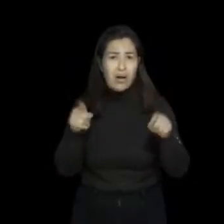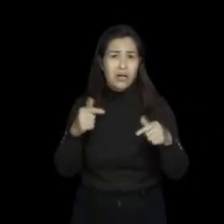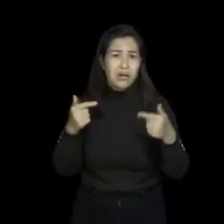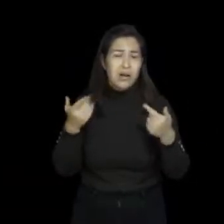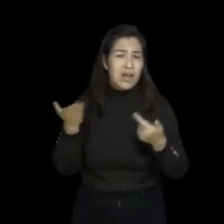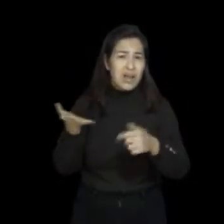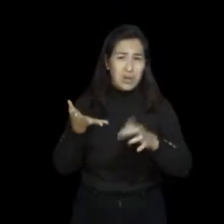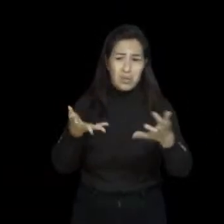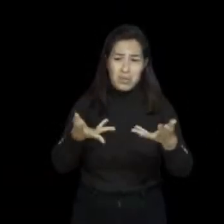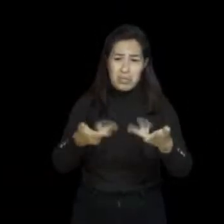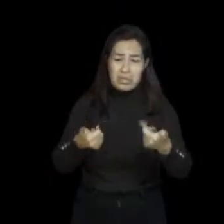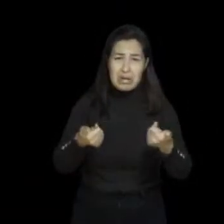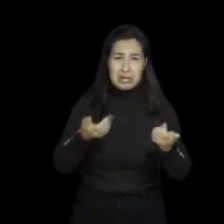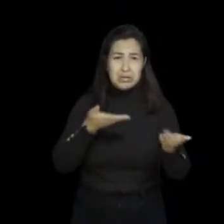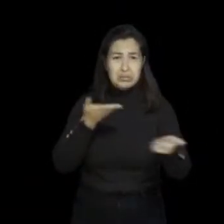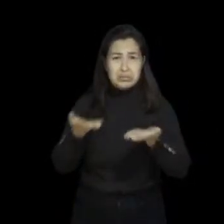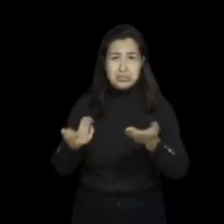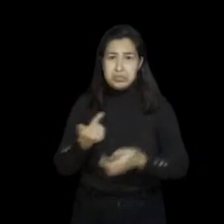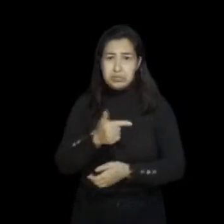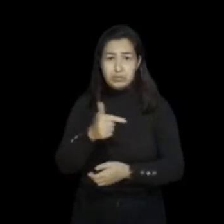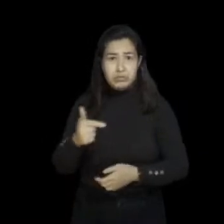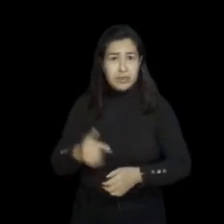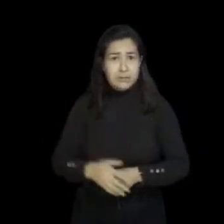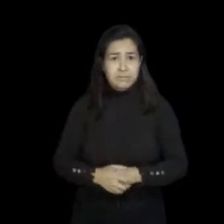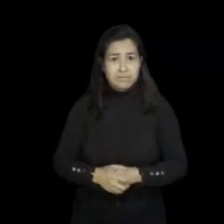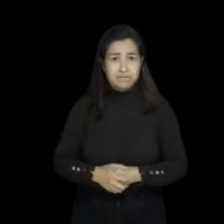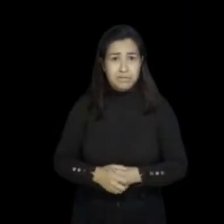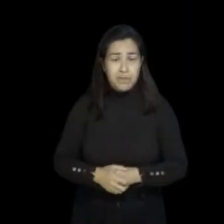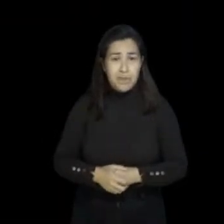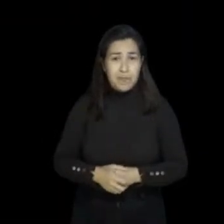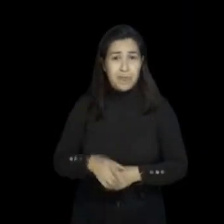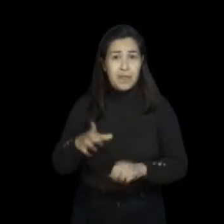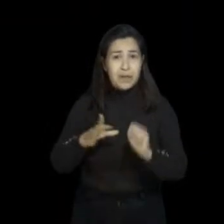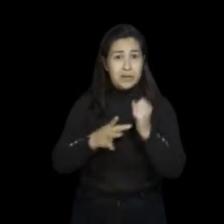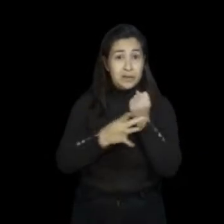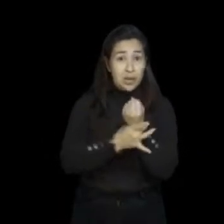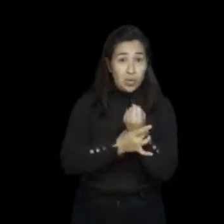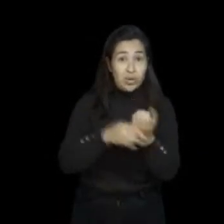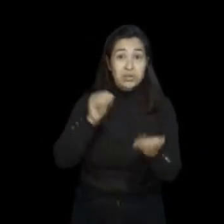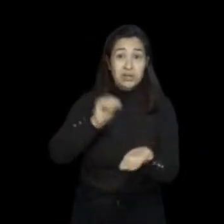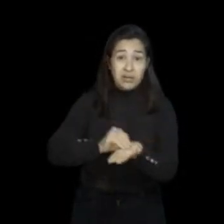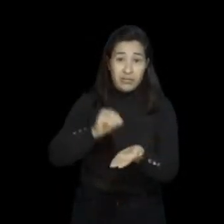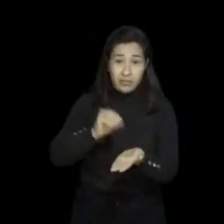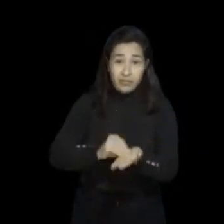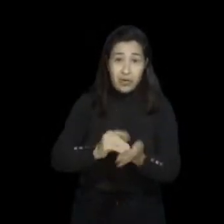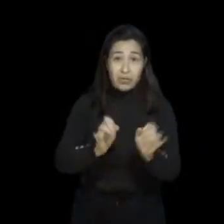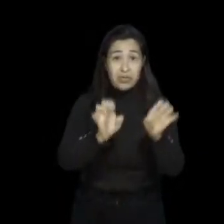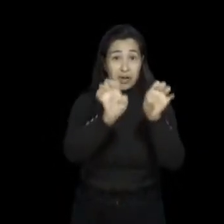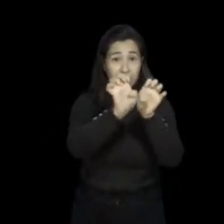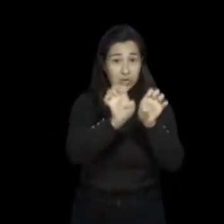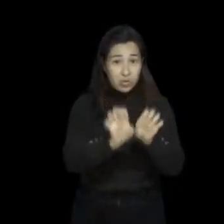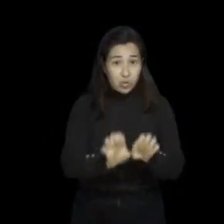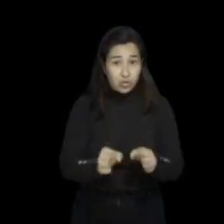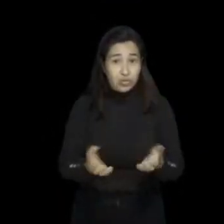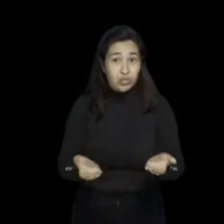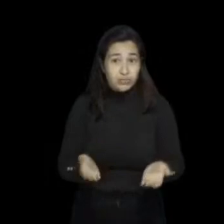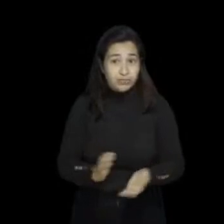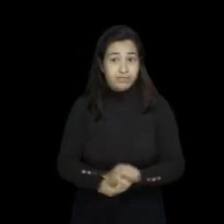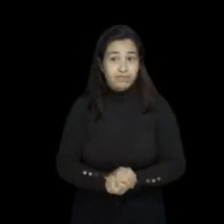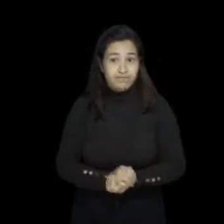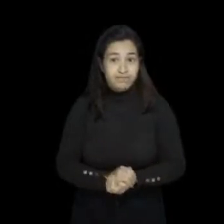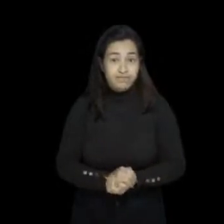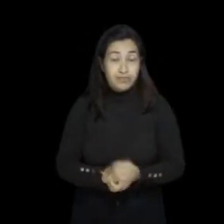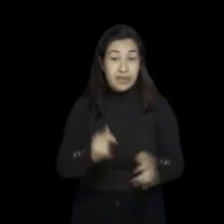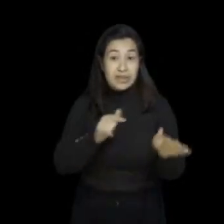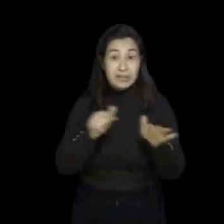do atendimento agora questionamento sobre a qualidade da segurança das estruturas semana passada e no início de agosto